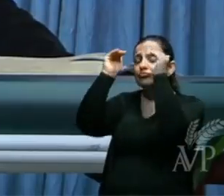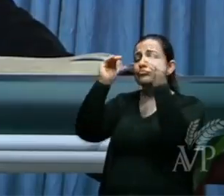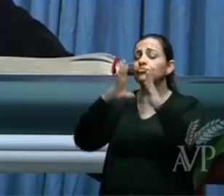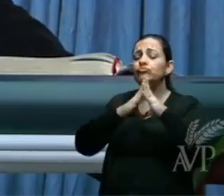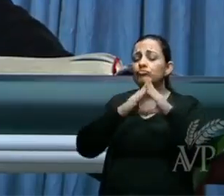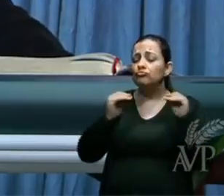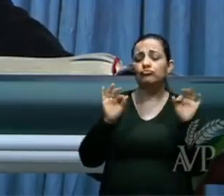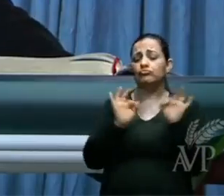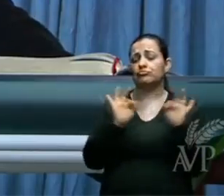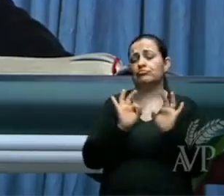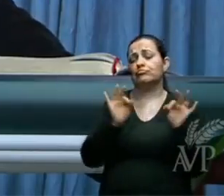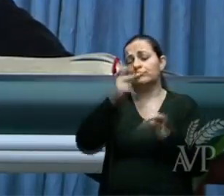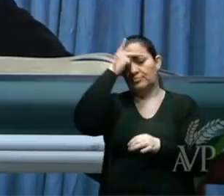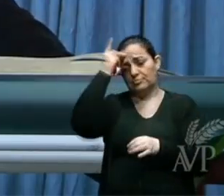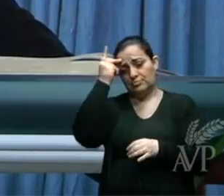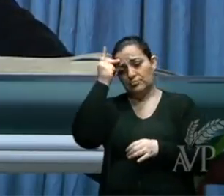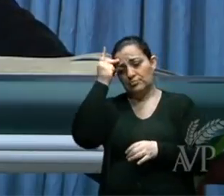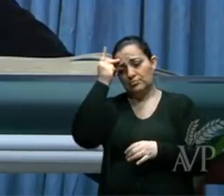ninguém